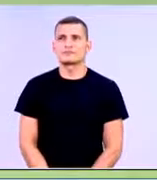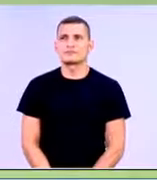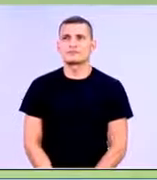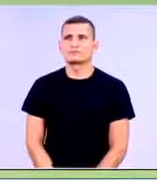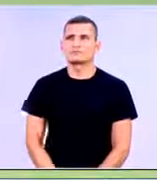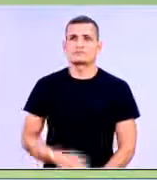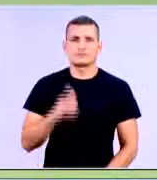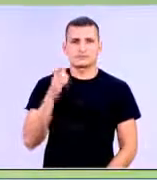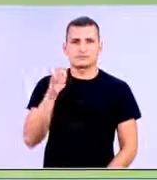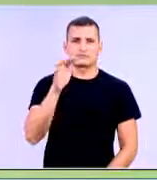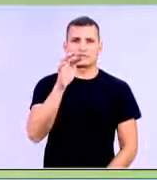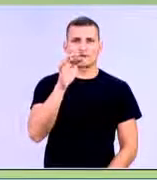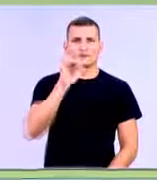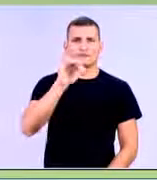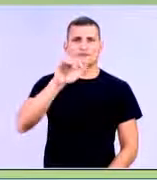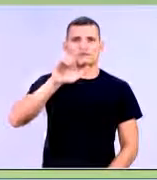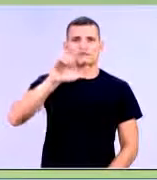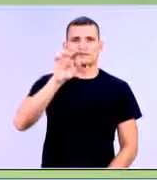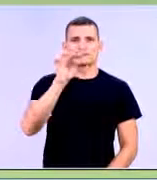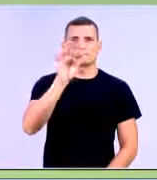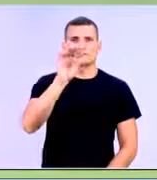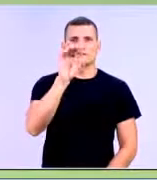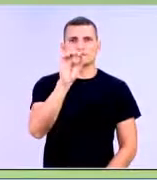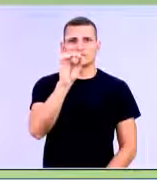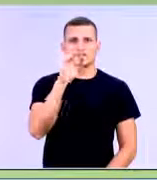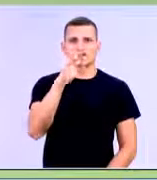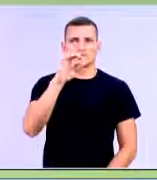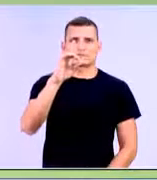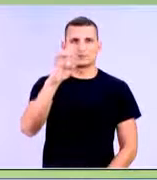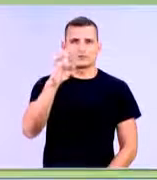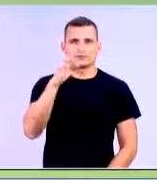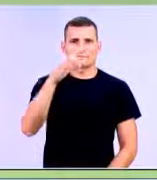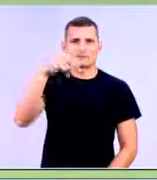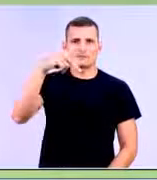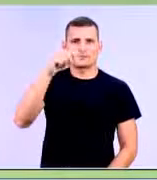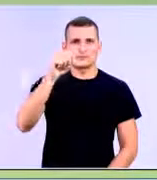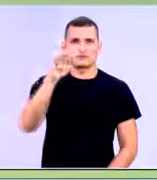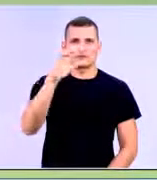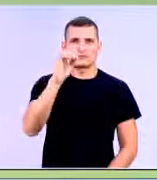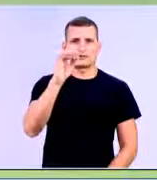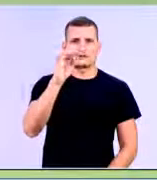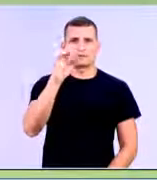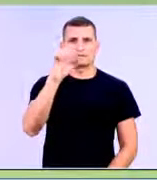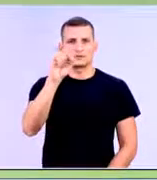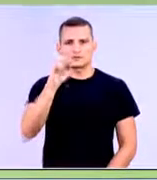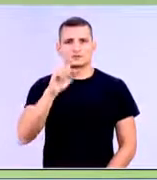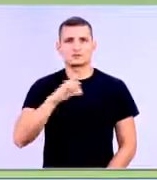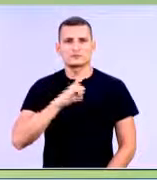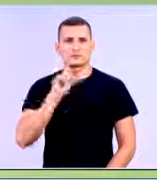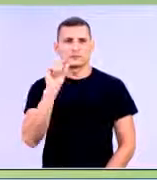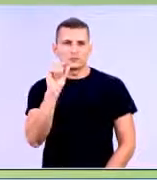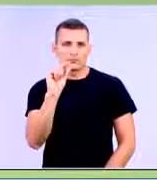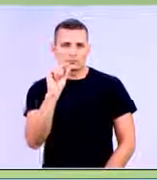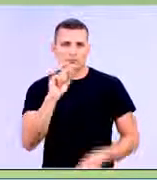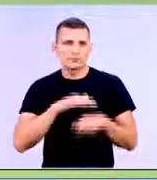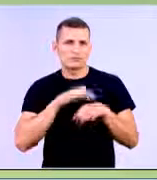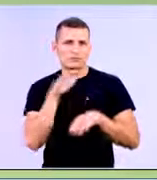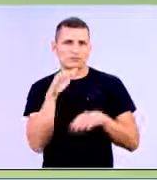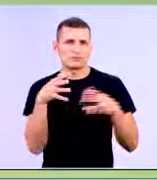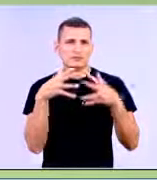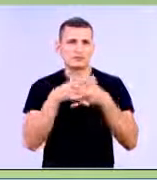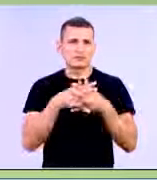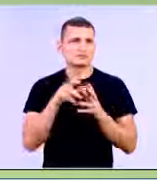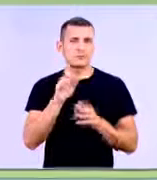o filtro de pacotes, que atua diretamente na camada de aplicação, eles são um pouco mais complexos, né? E não